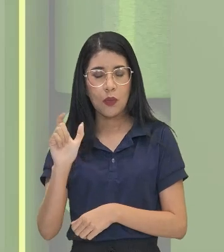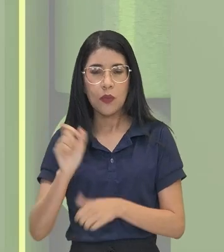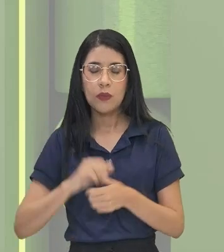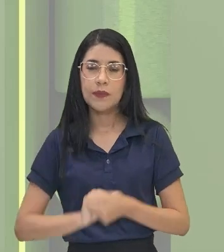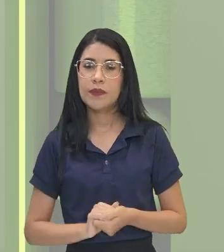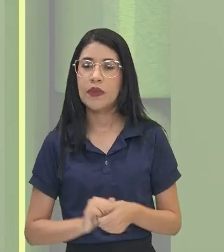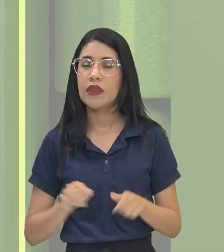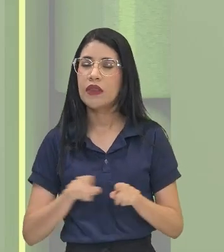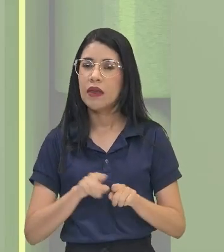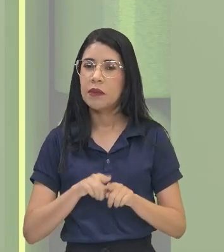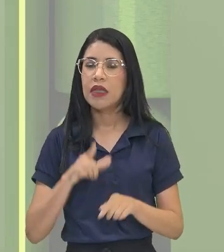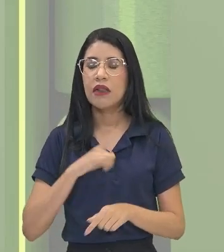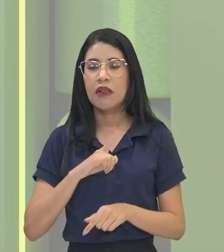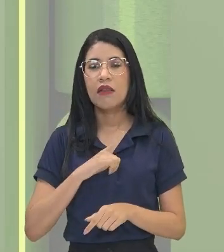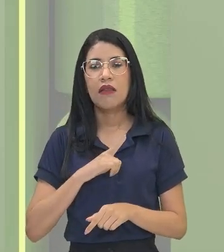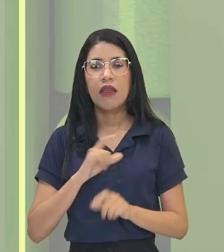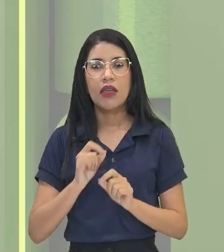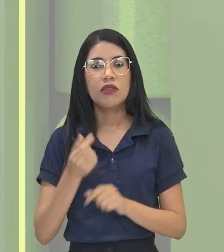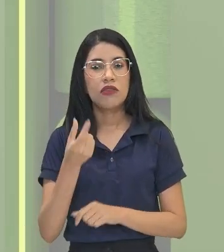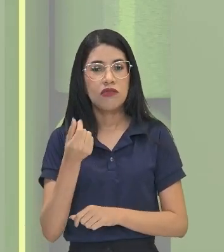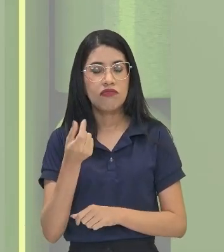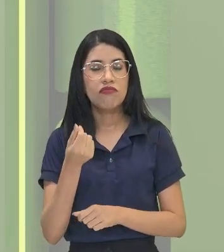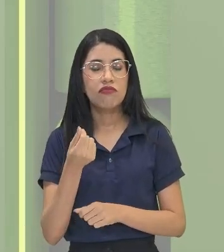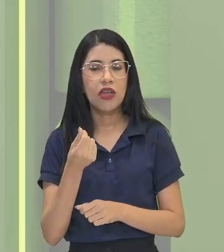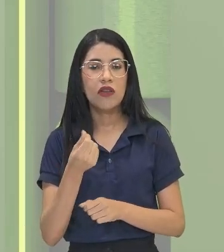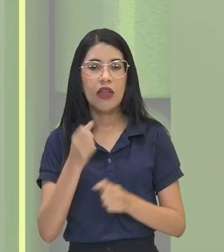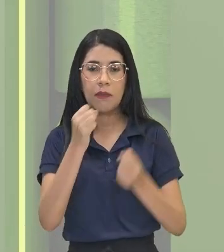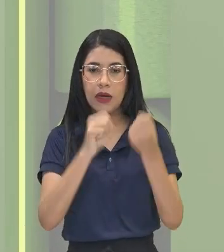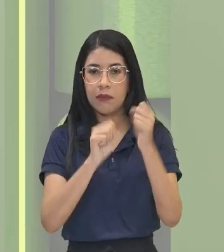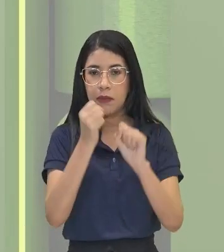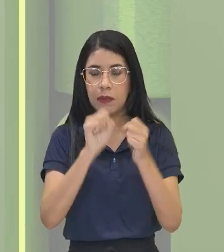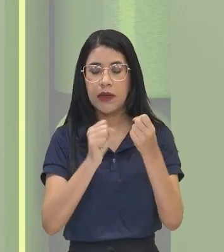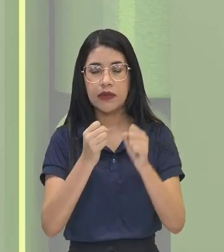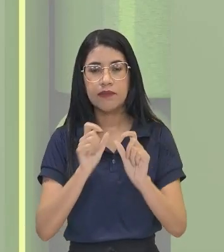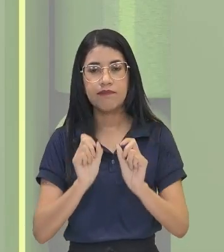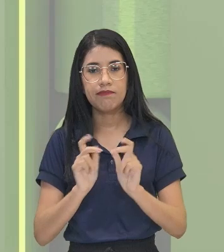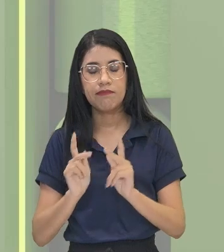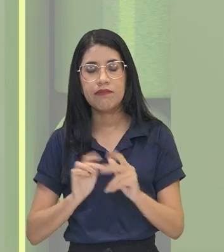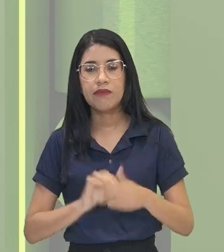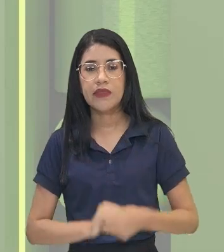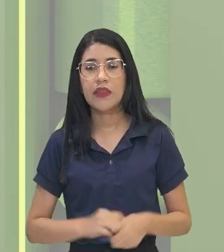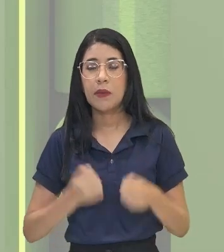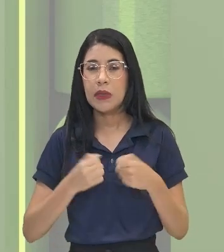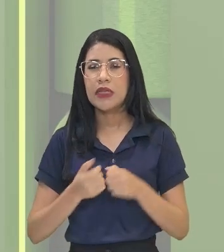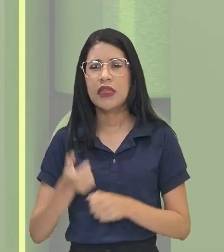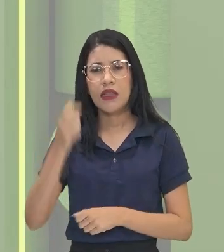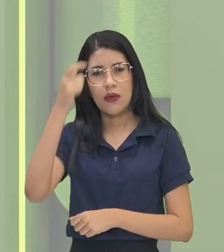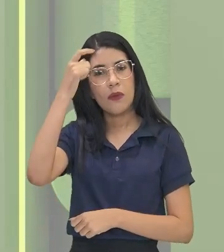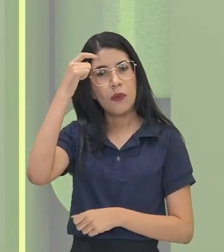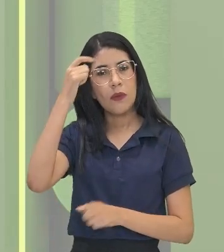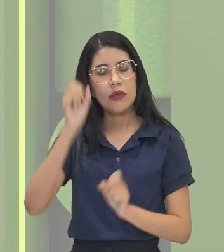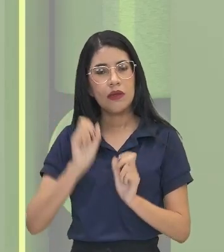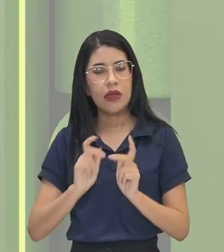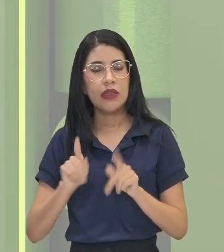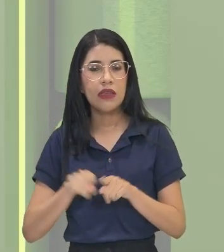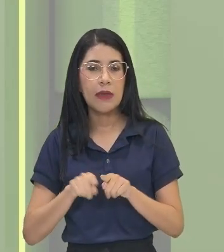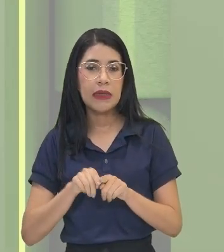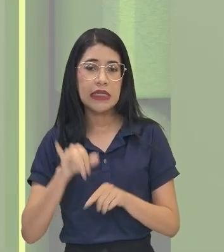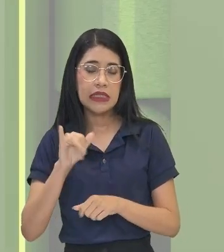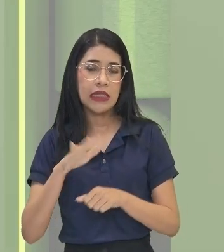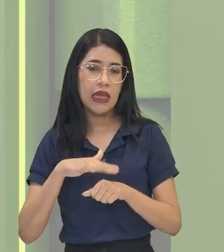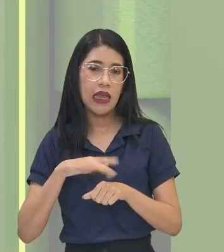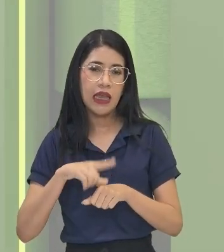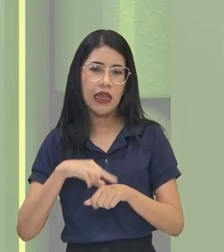já traz muito dinheiro ali para aquela empresa. Então, tenha ciência disso. Se quiser se especializar